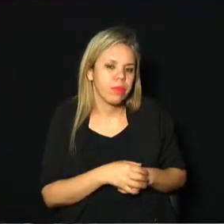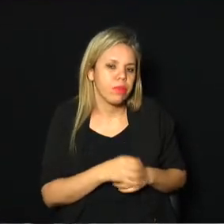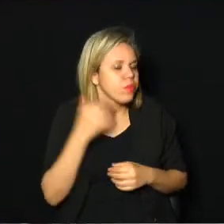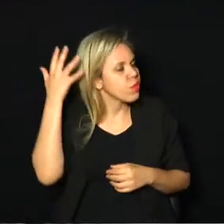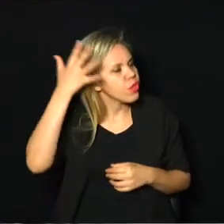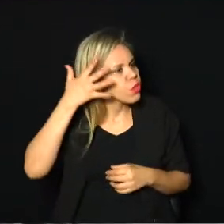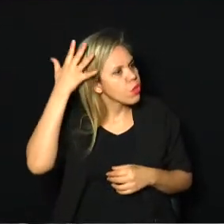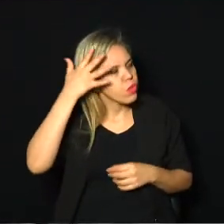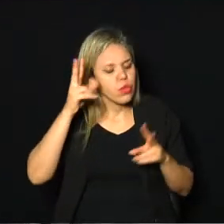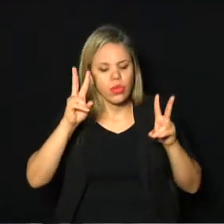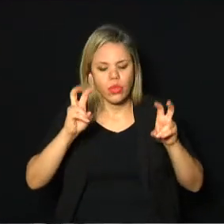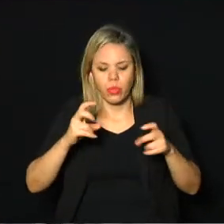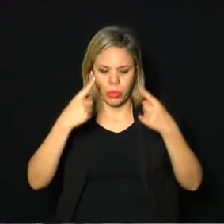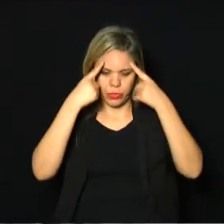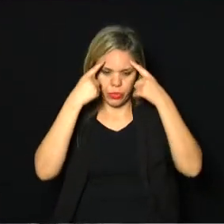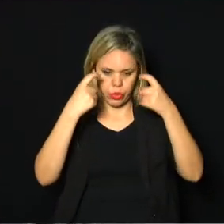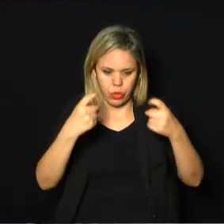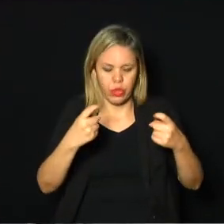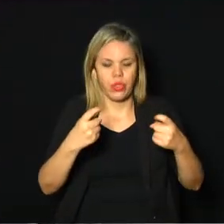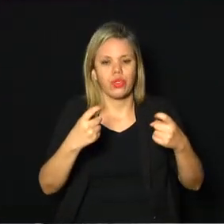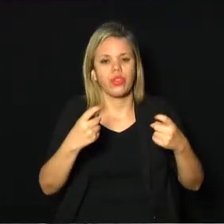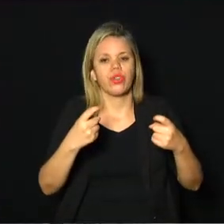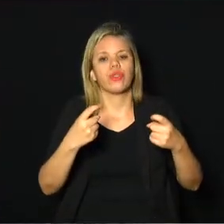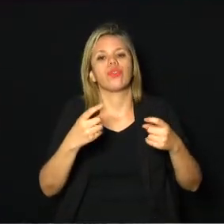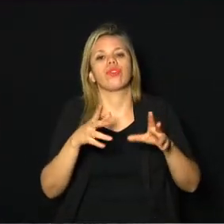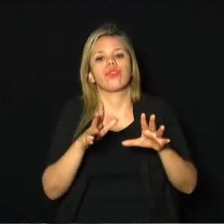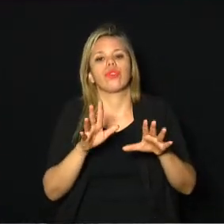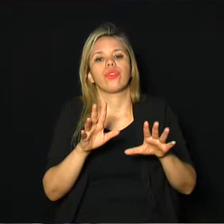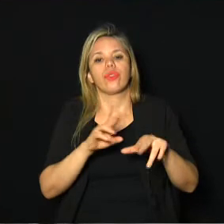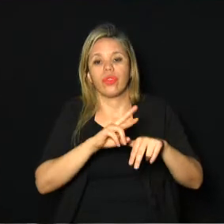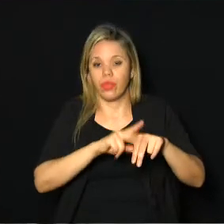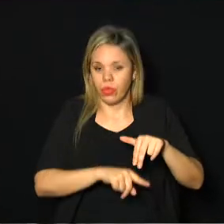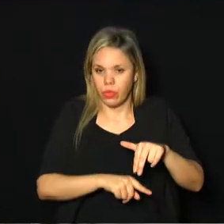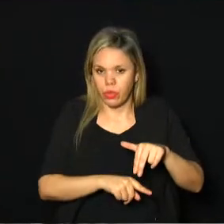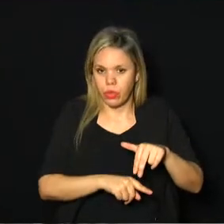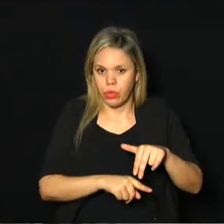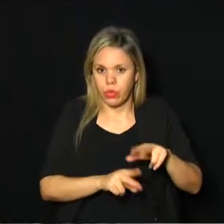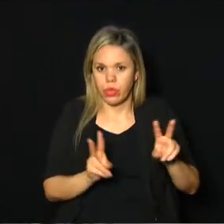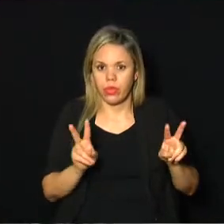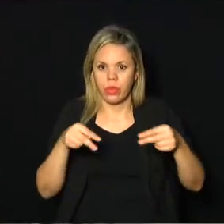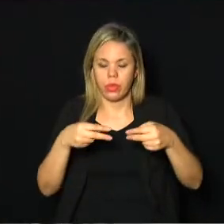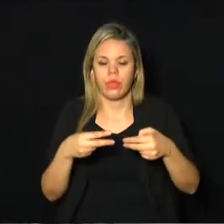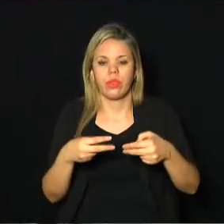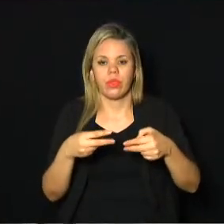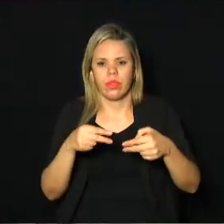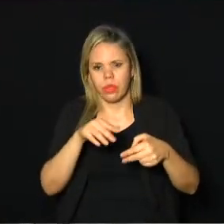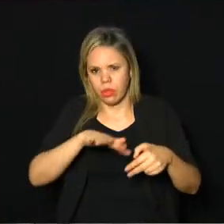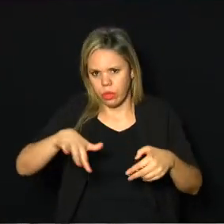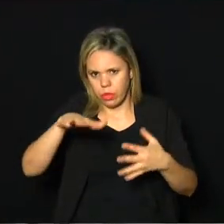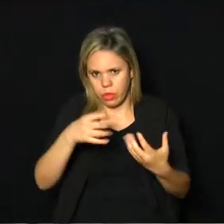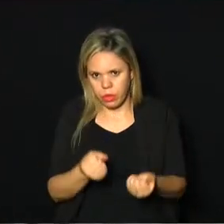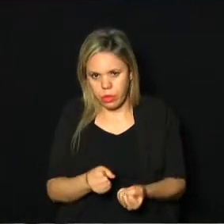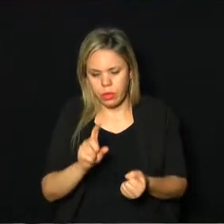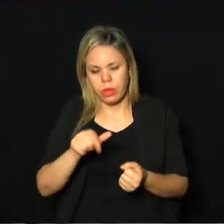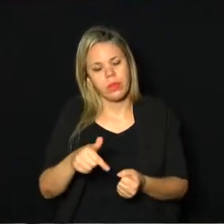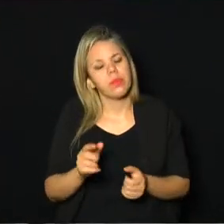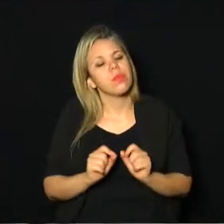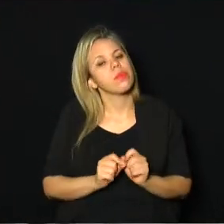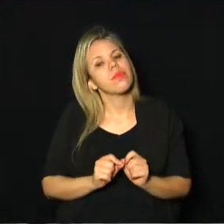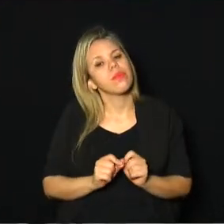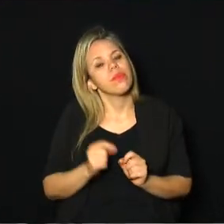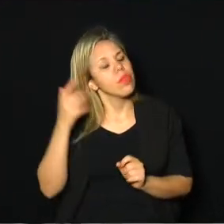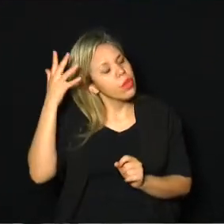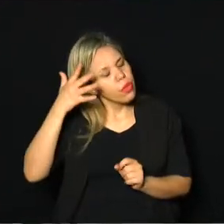de violência, o Fórum Pandemia e Violência de Gênero, um olhar interseccional. Essa seria o